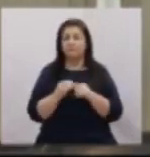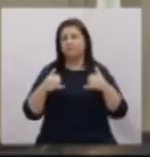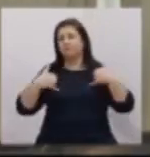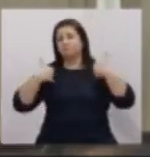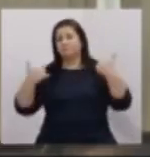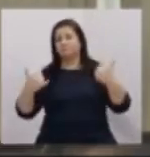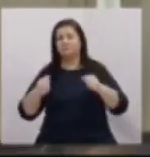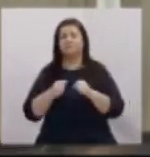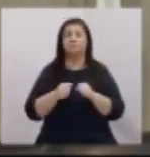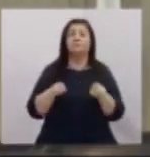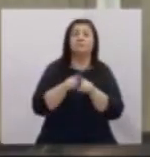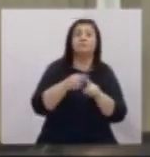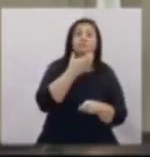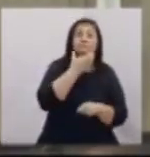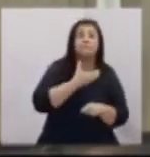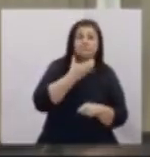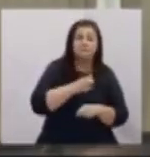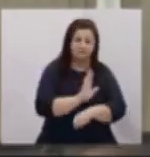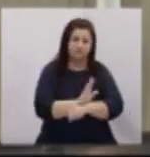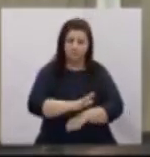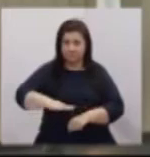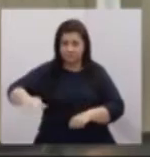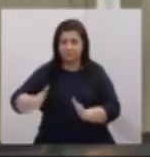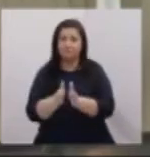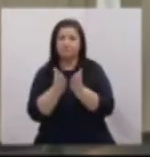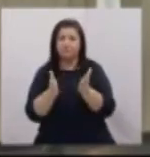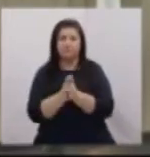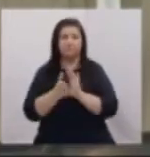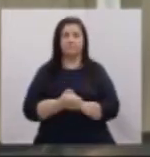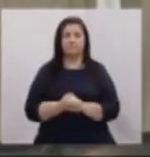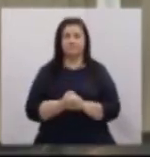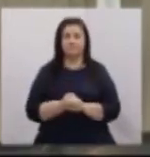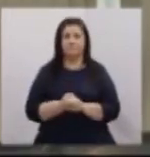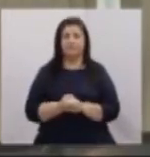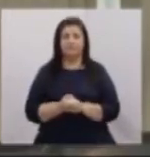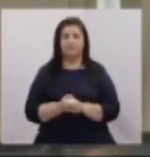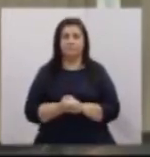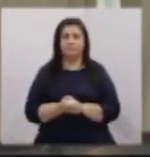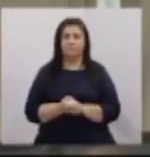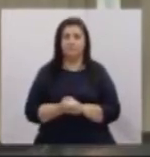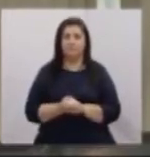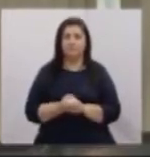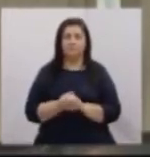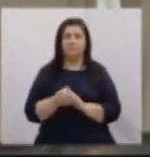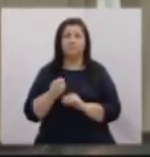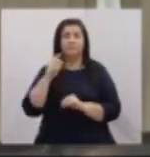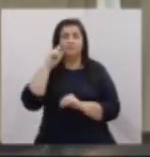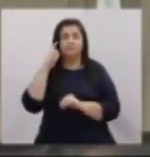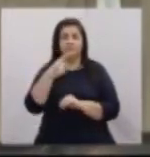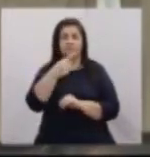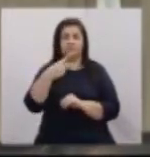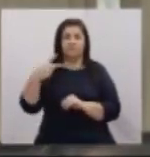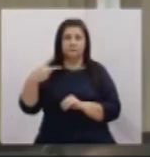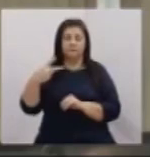por exemplo, no Natal, nós servimos as crianças carentes. Dia 12 de outubro, nós ficamos na beira da Dutra dando assistência a todos que